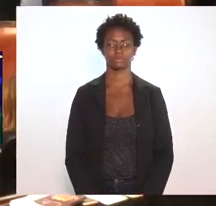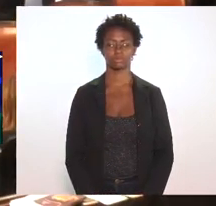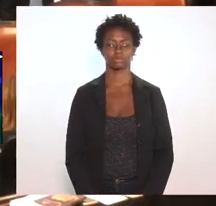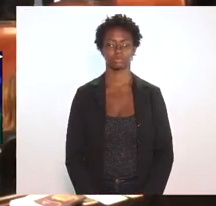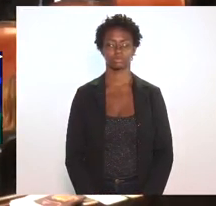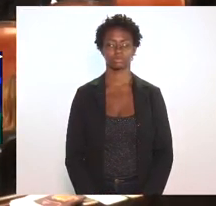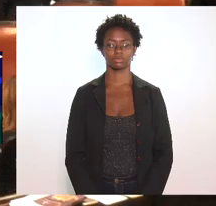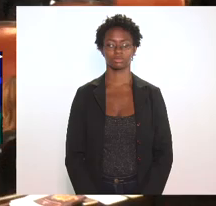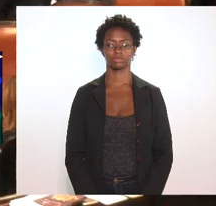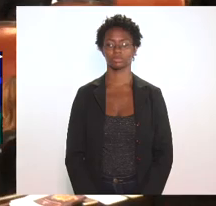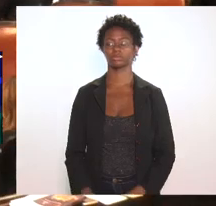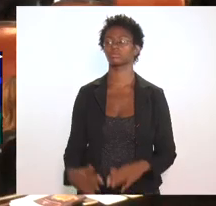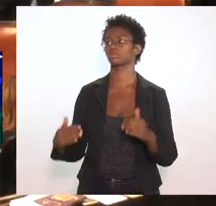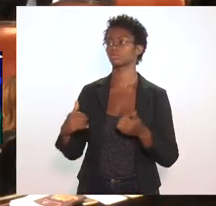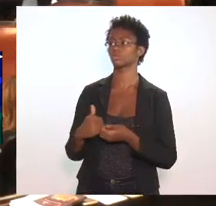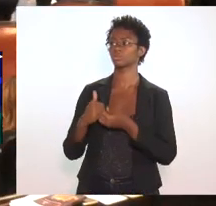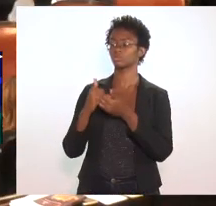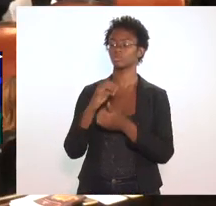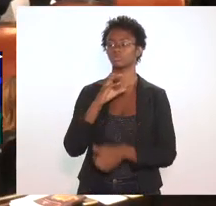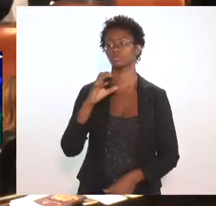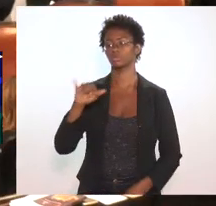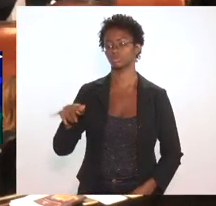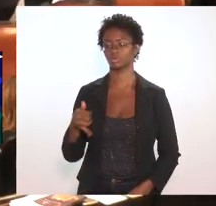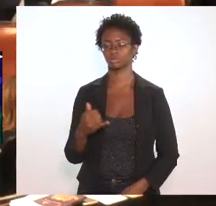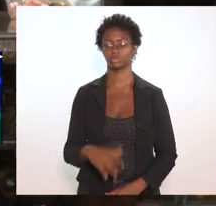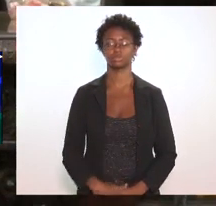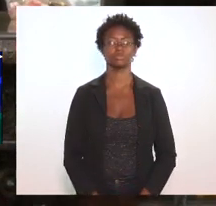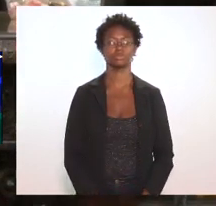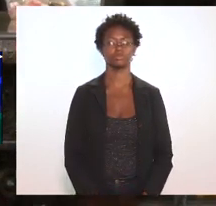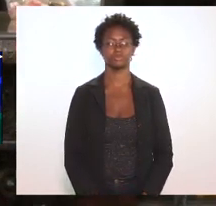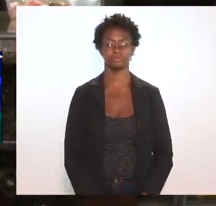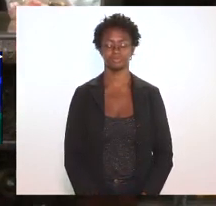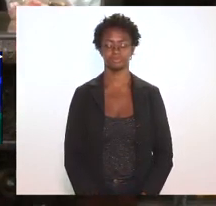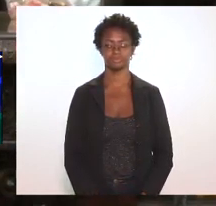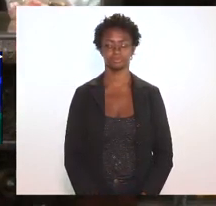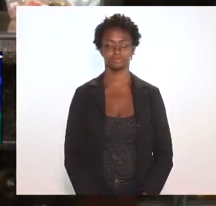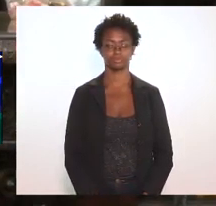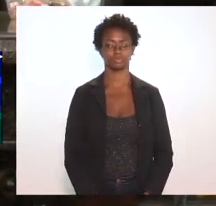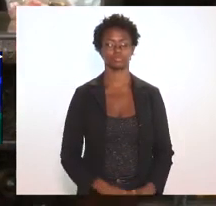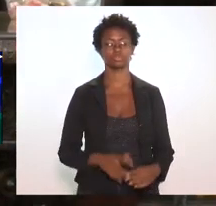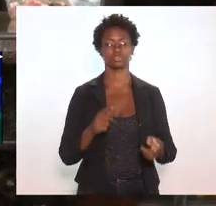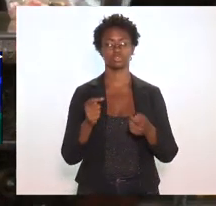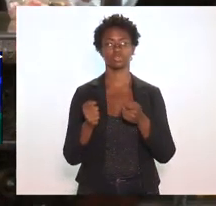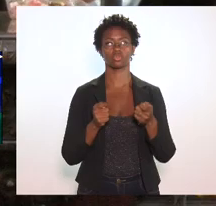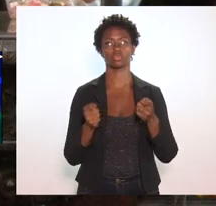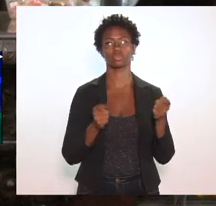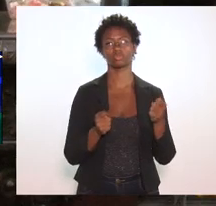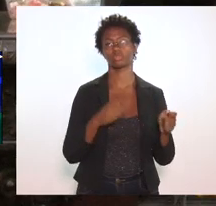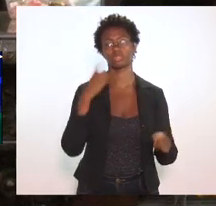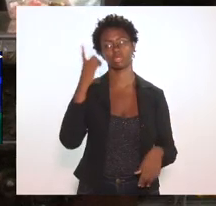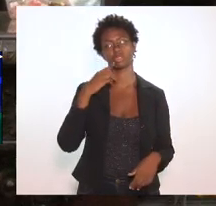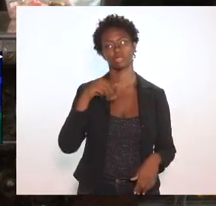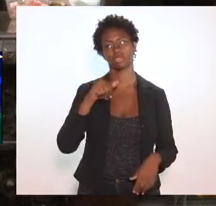Acompanho o parecer da CCJ, presidente. Pela Comissão de Orçamento, deputado Márcio Pacheco.